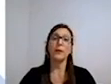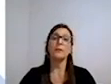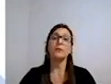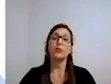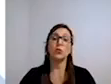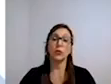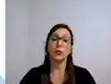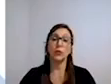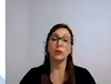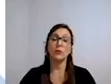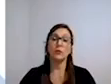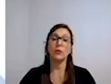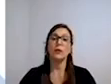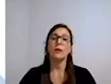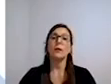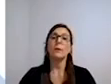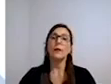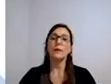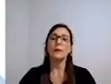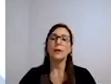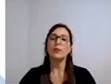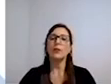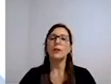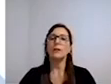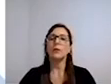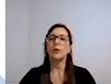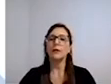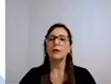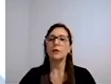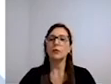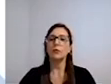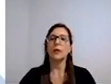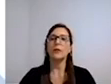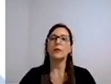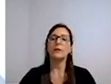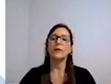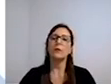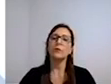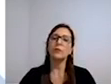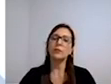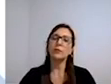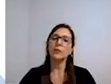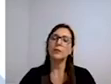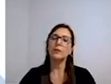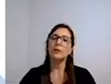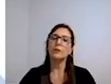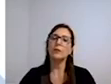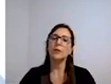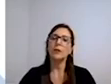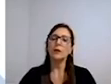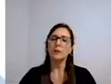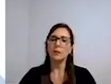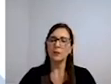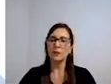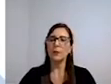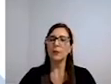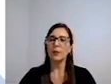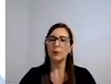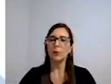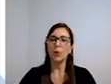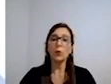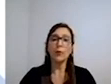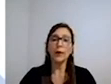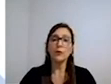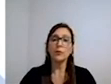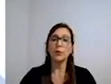para 18 kg. Mais abaixo ainda, a 45 graus, ela está com 22 kg. E se você abaixar um